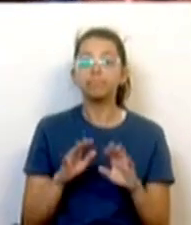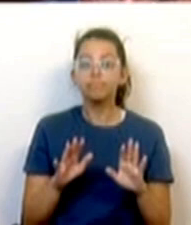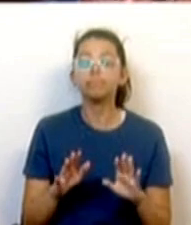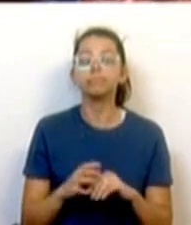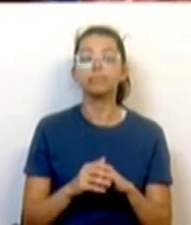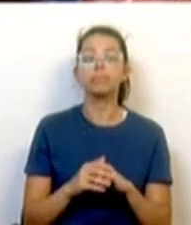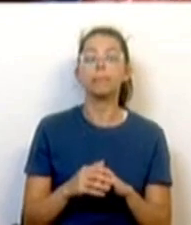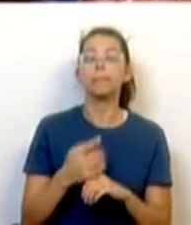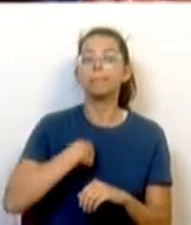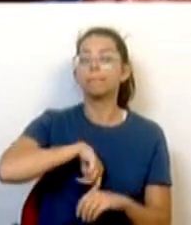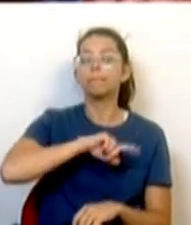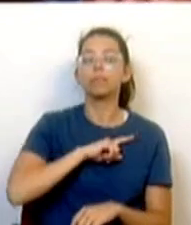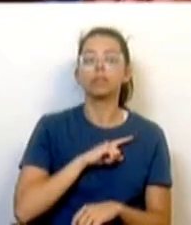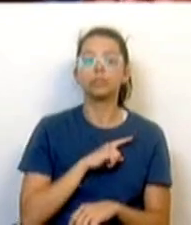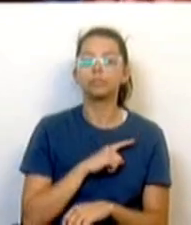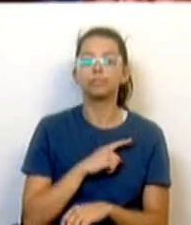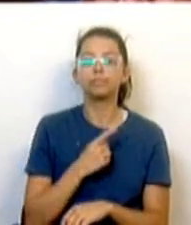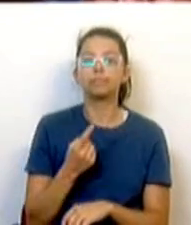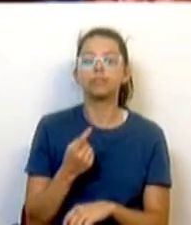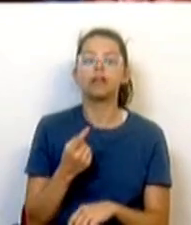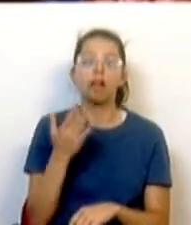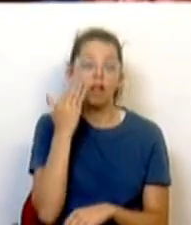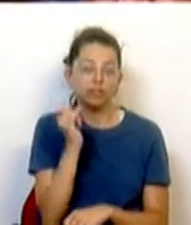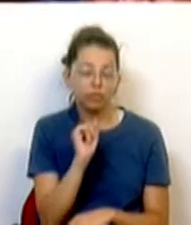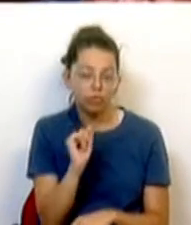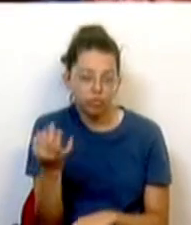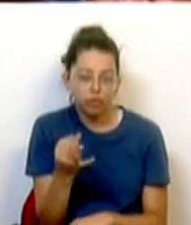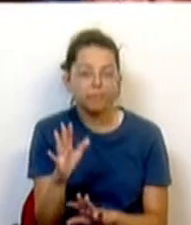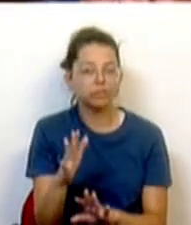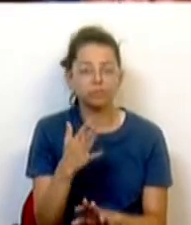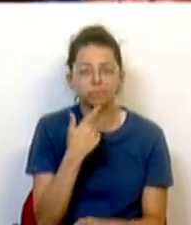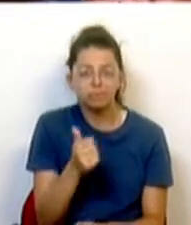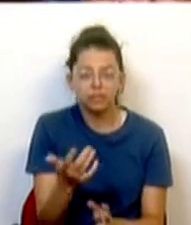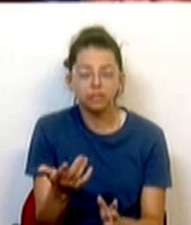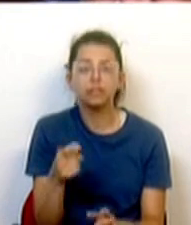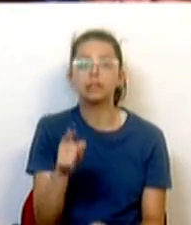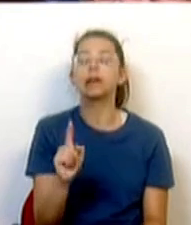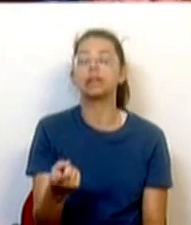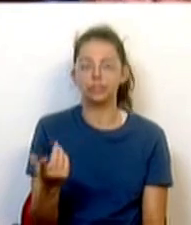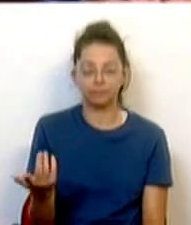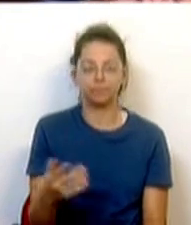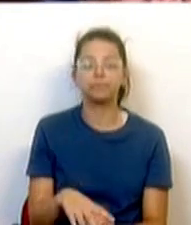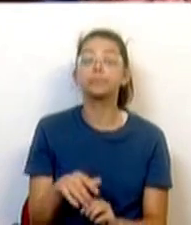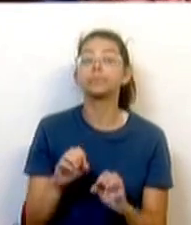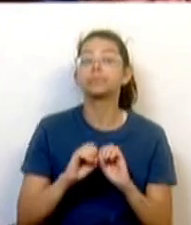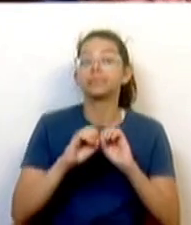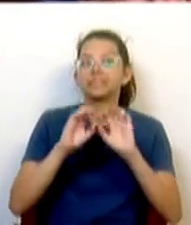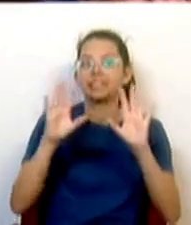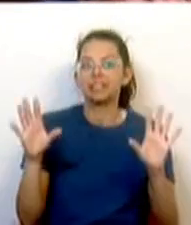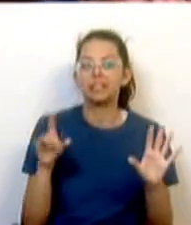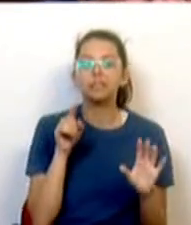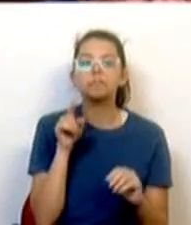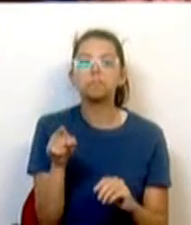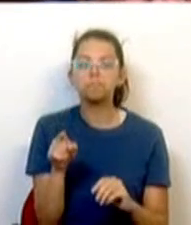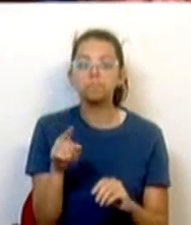é fazer algo que é tentativa que o Sr. Deputado está a fazer. É muito clara o relacionamento entre